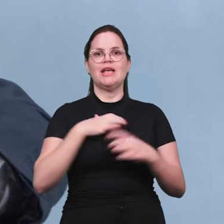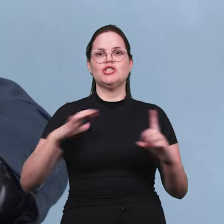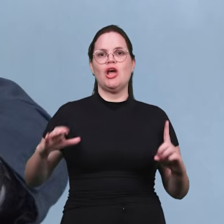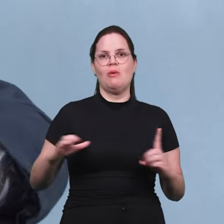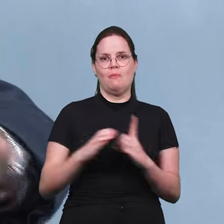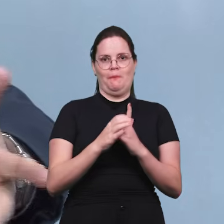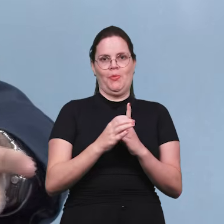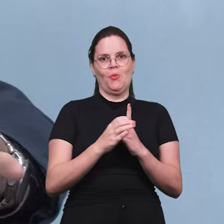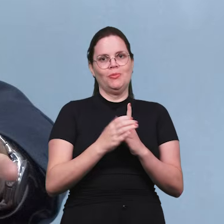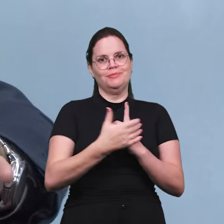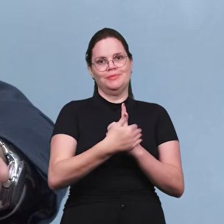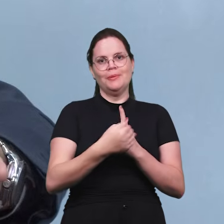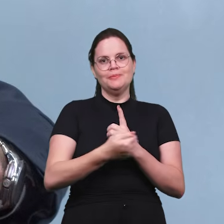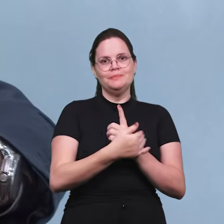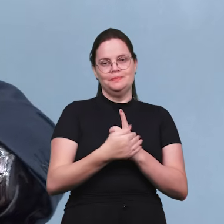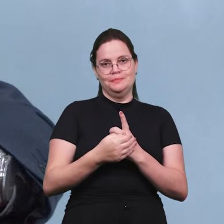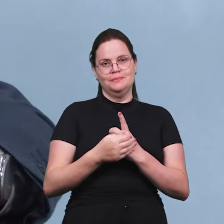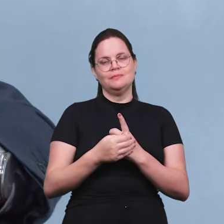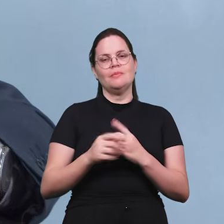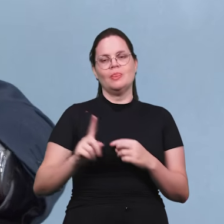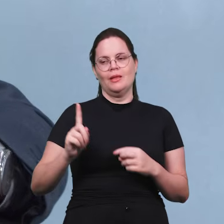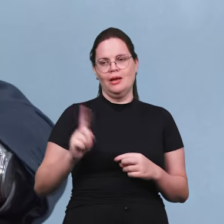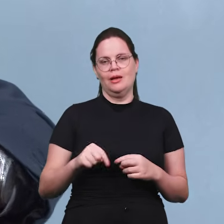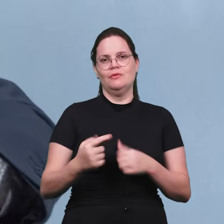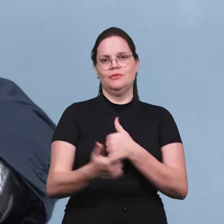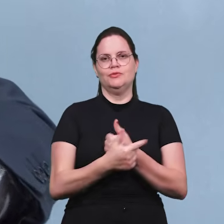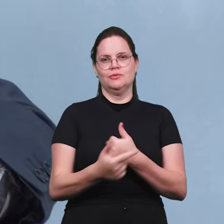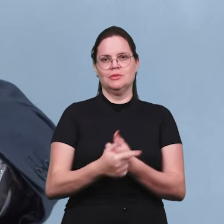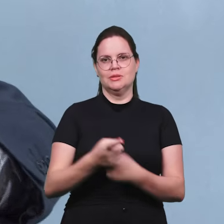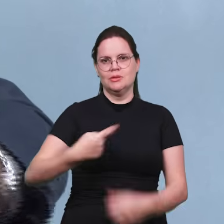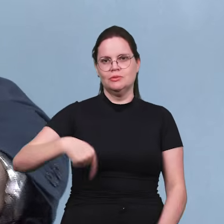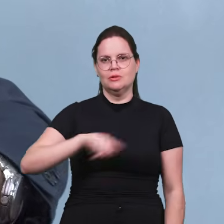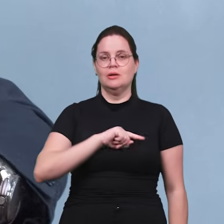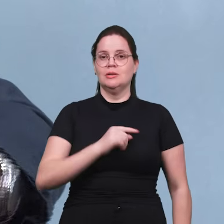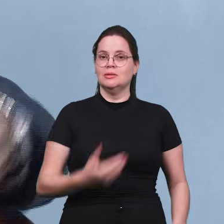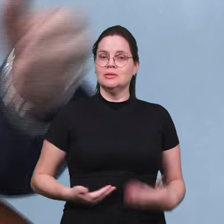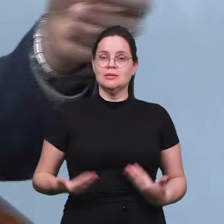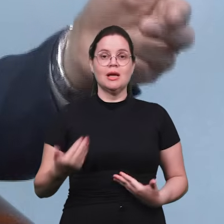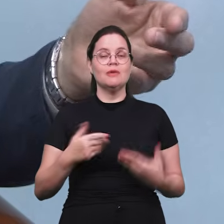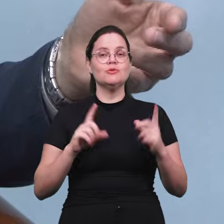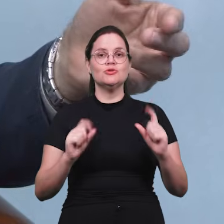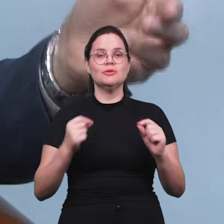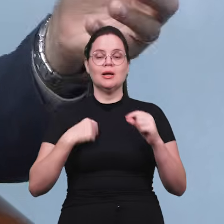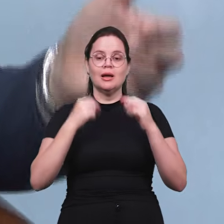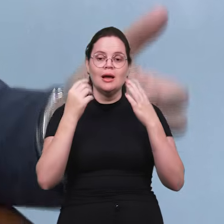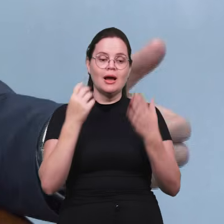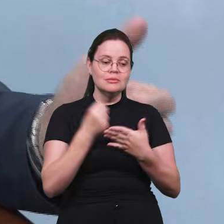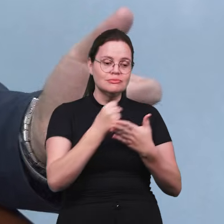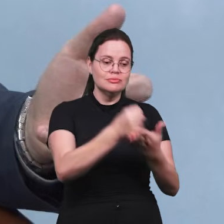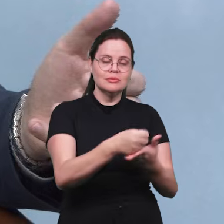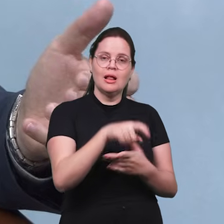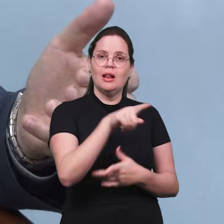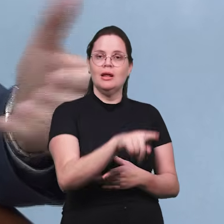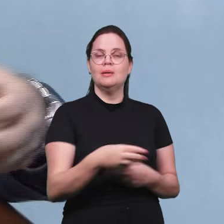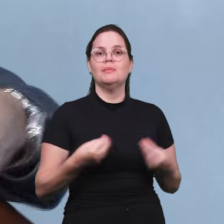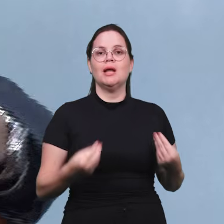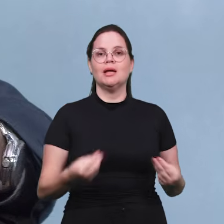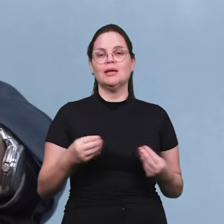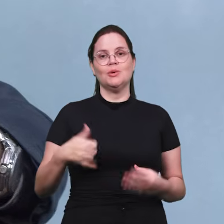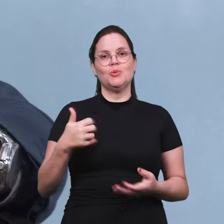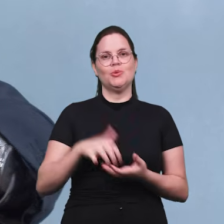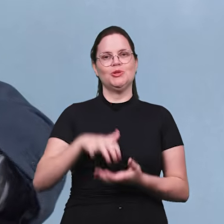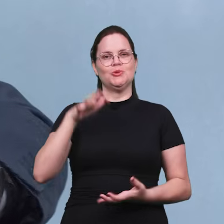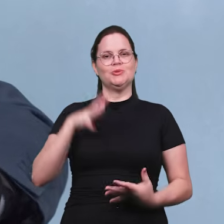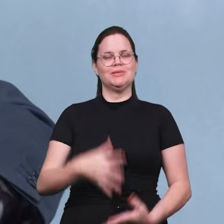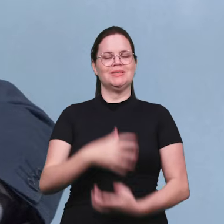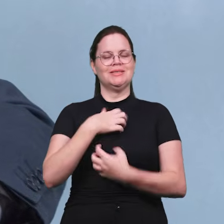acolhido. Esse é o papel nosso como igreja, assistir para que o idoso ele se